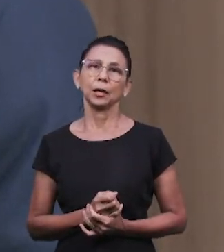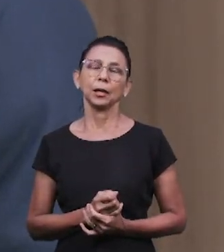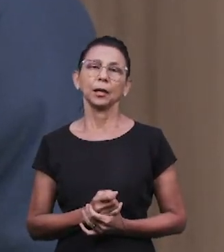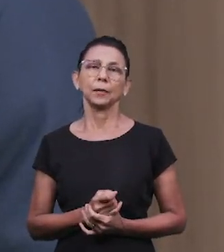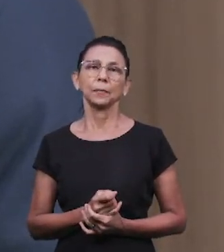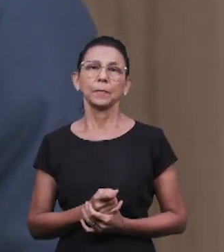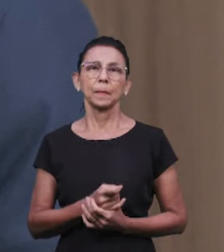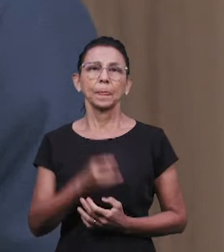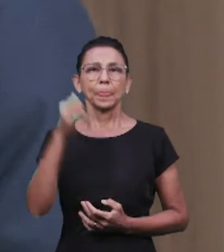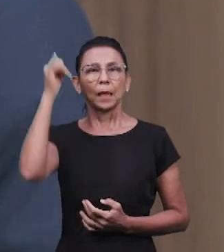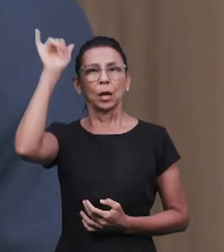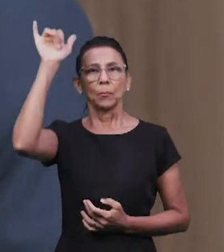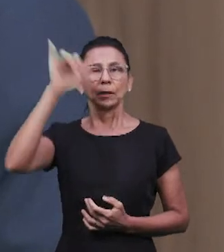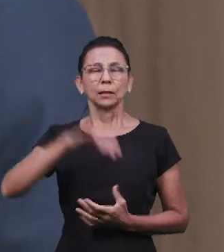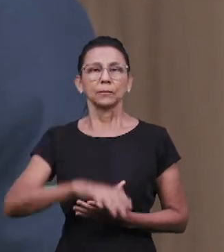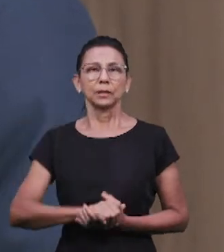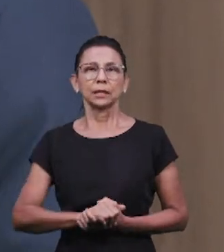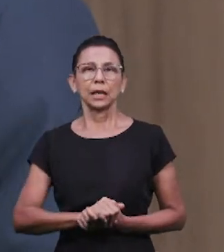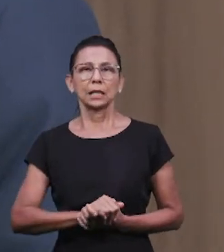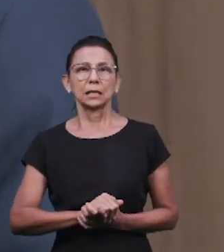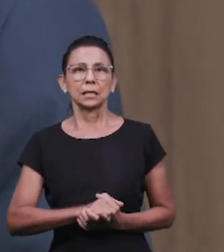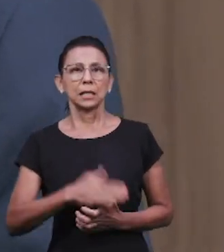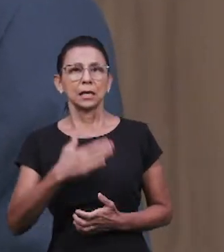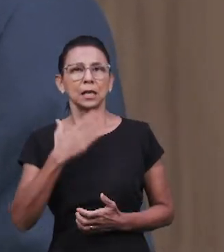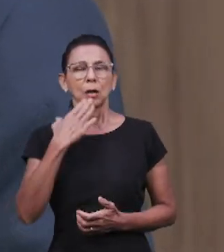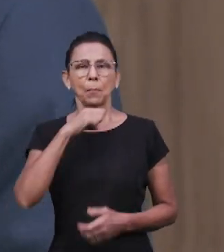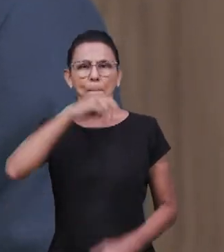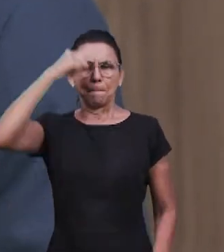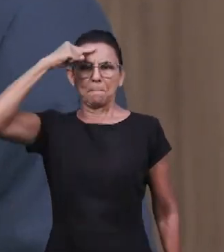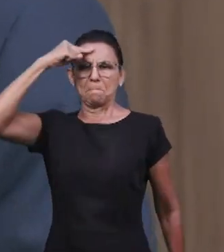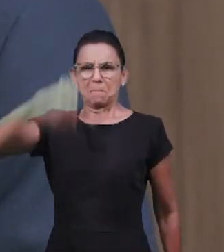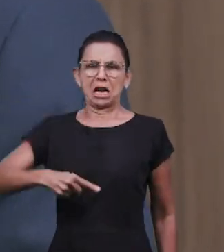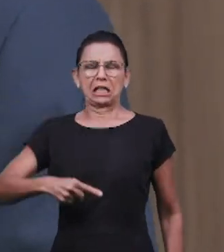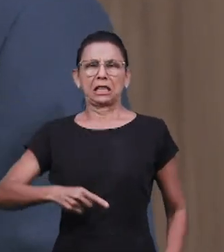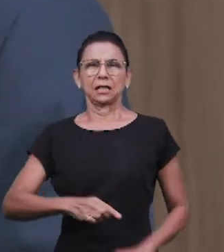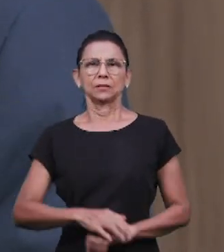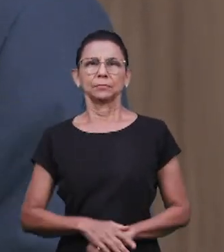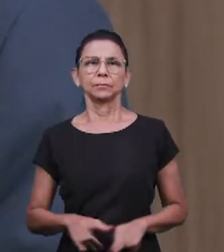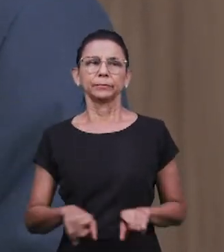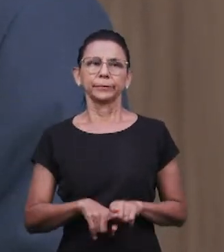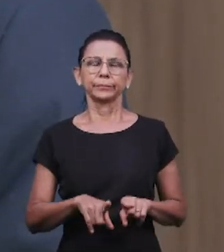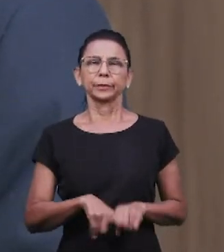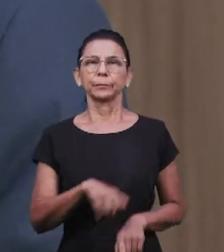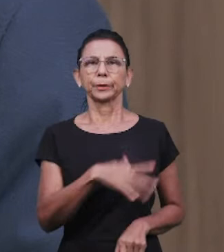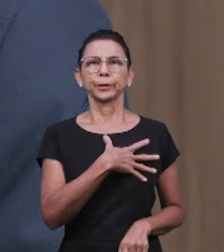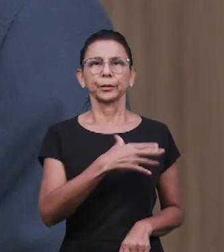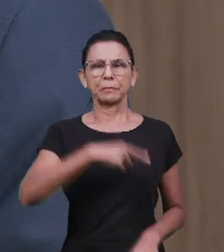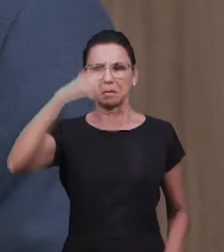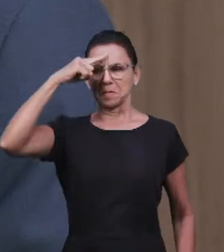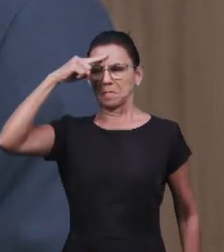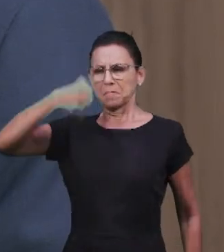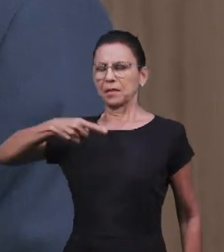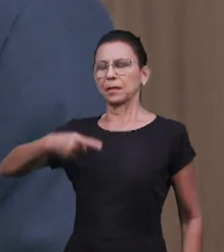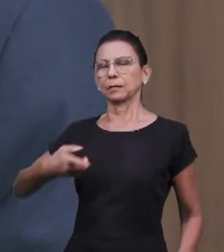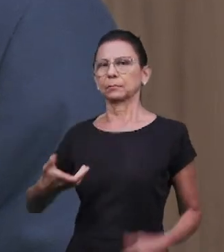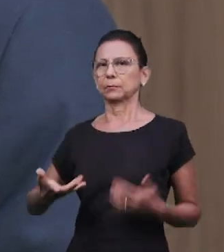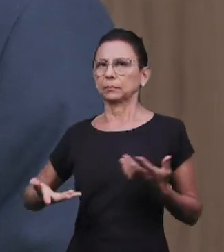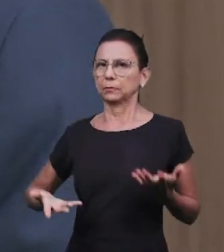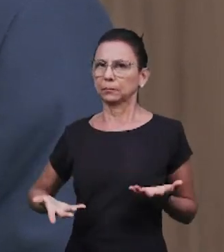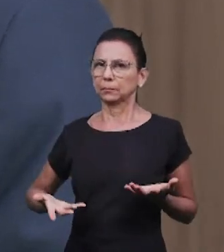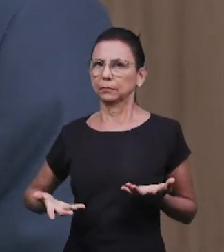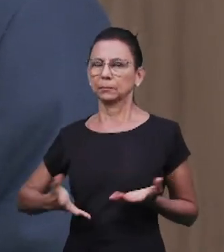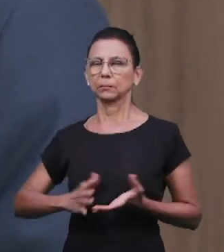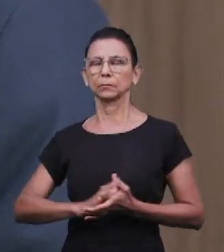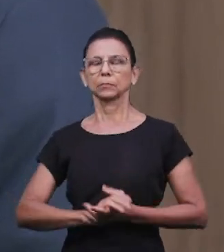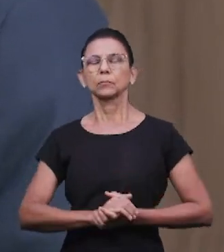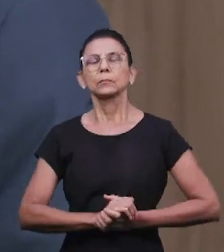ditadores, nem filhos ditadores. Tem filhos que são ditadores. Hoje, como diz o ditado popular, tem uns pequenos ditadores, né? Então, na verdade, os pais têm que